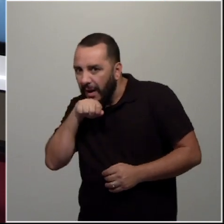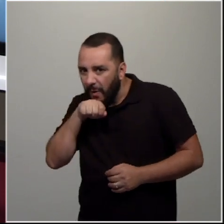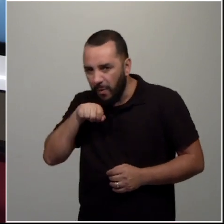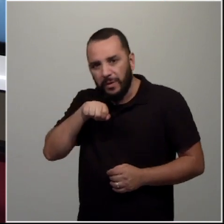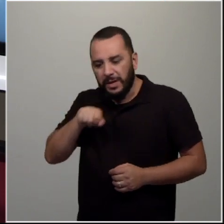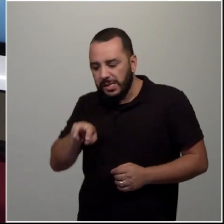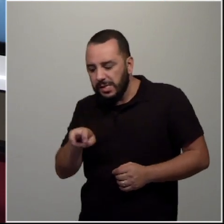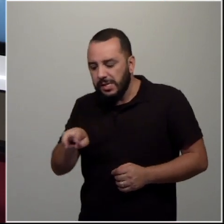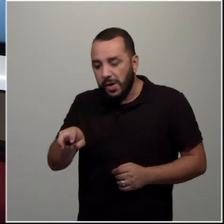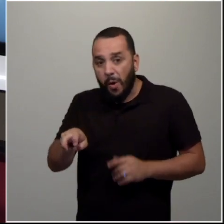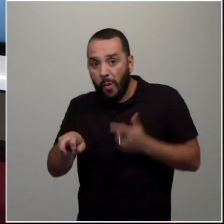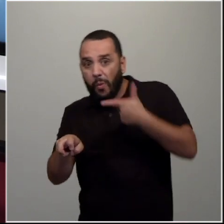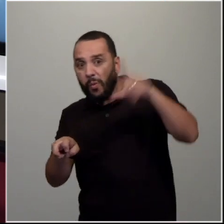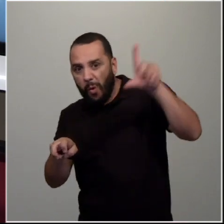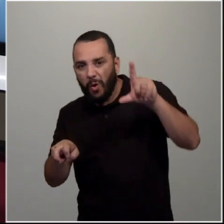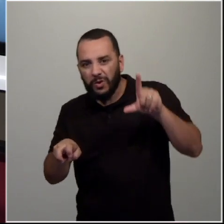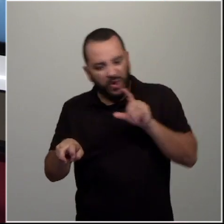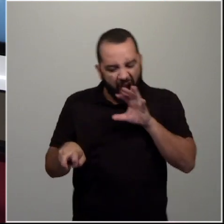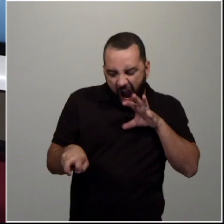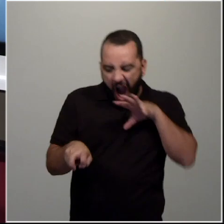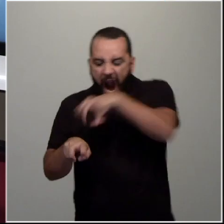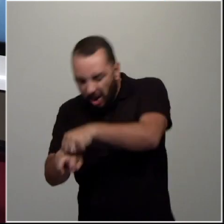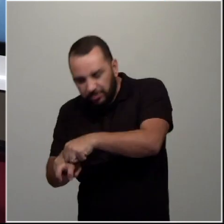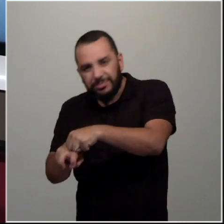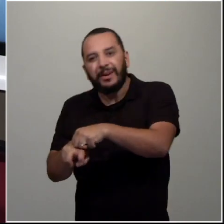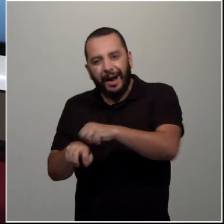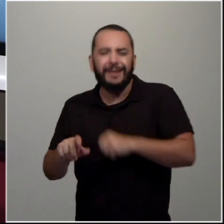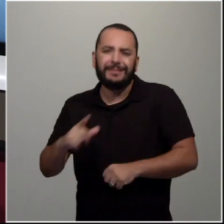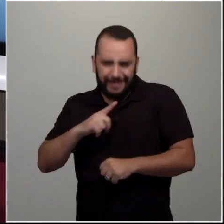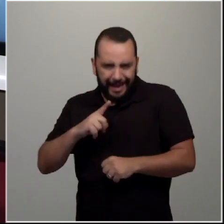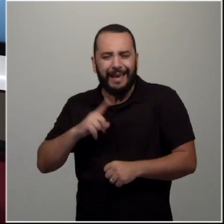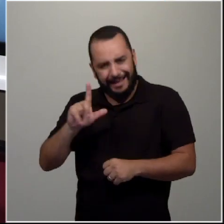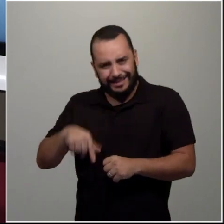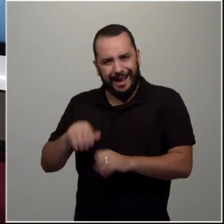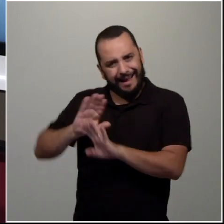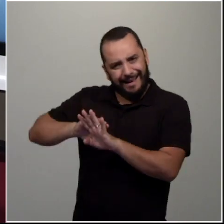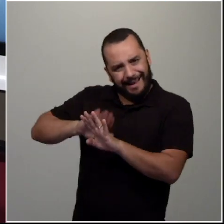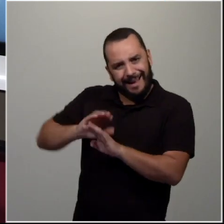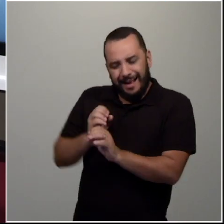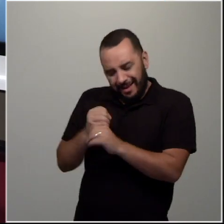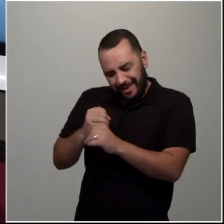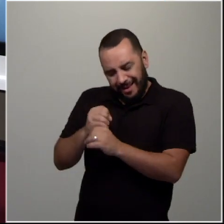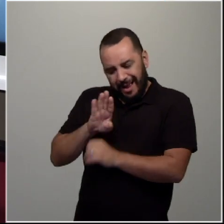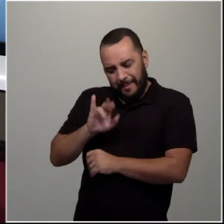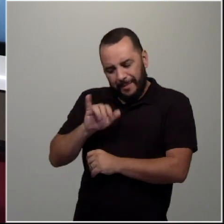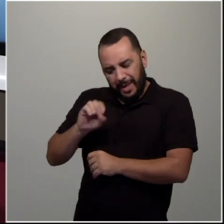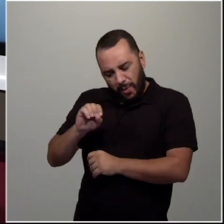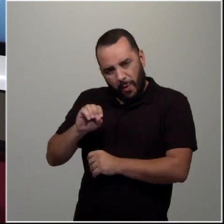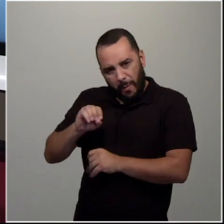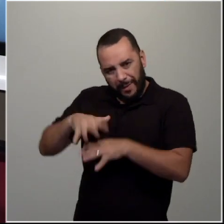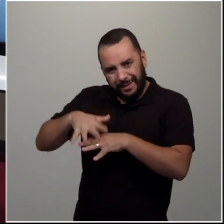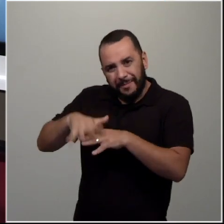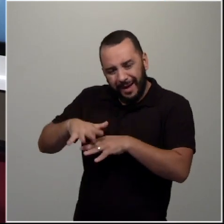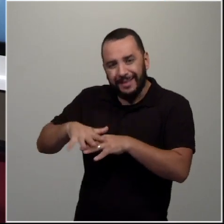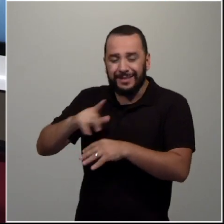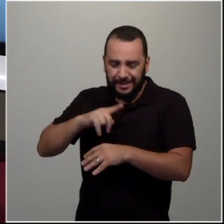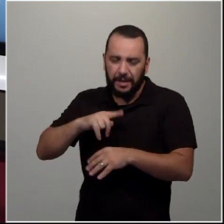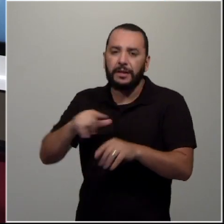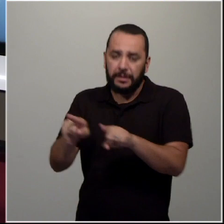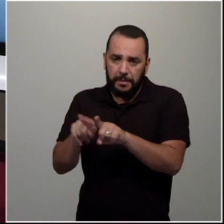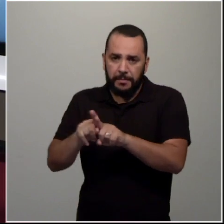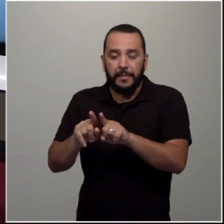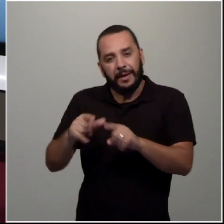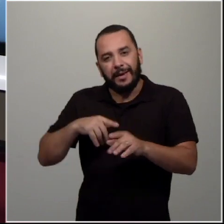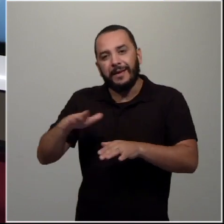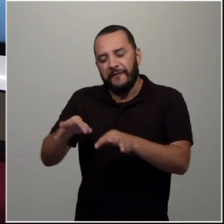é que são produzidos ali nabil matemática tem outras abordagens outras é outros modos de se usar modelagem matemática pode usar modelagem matemática